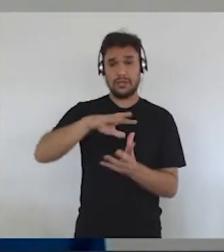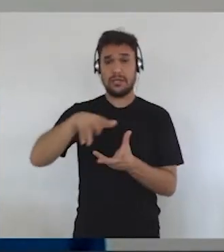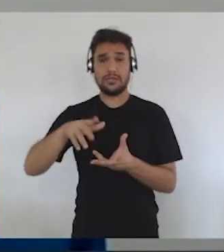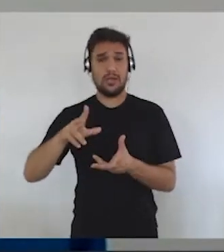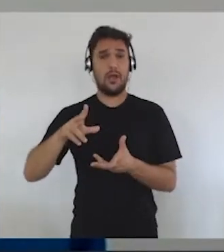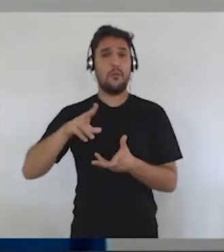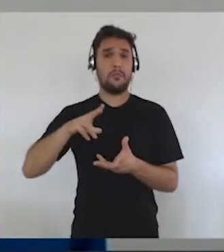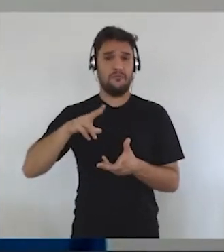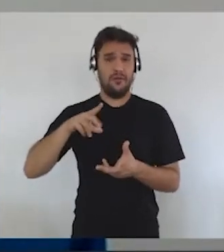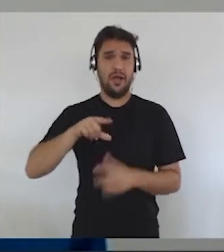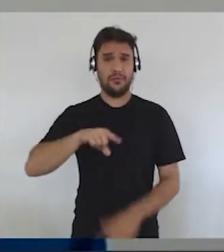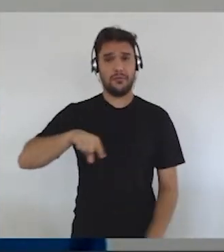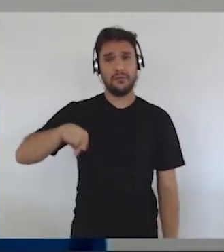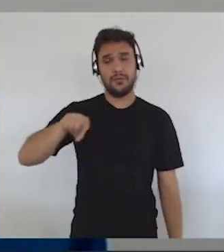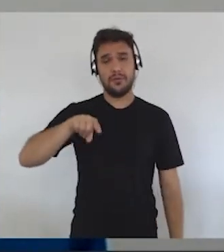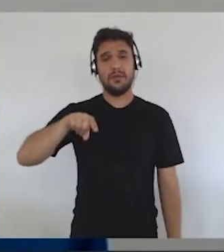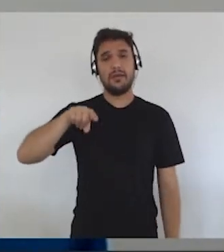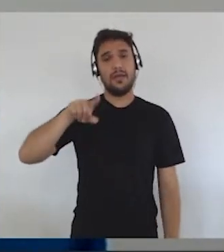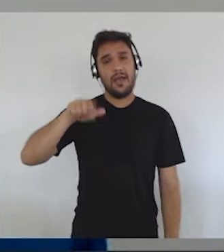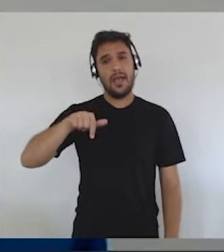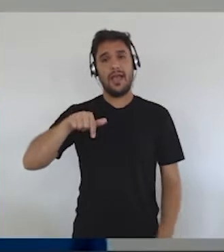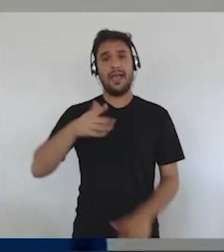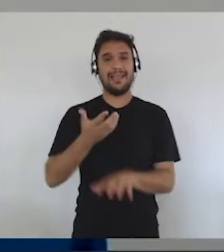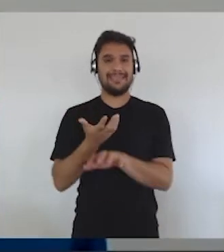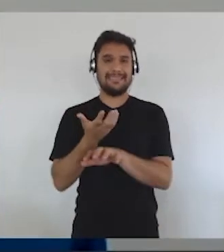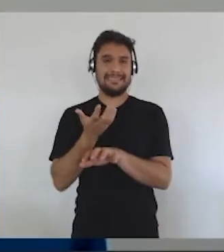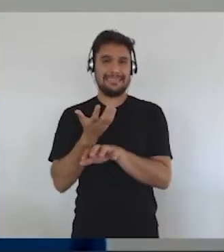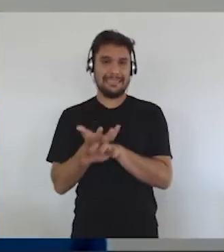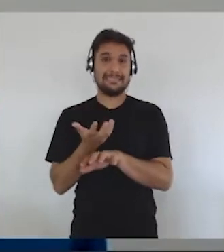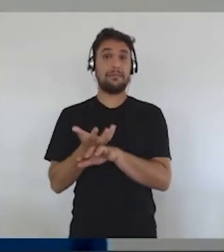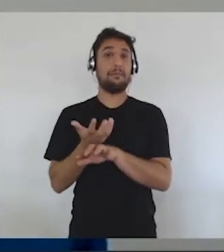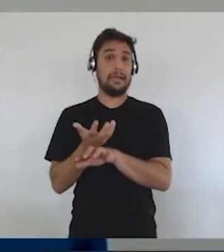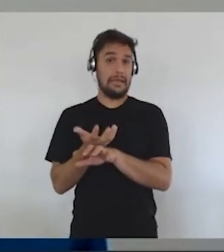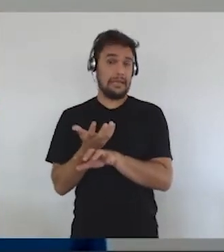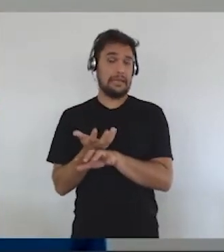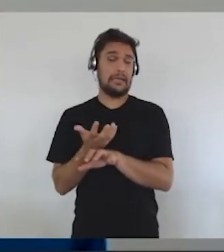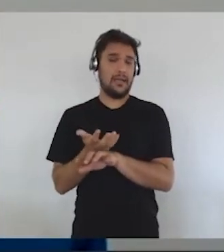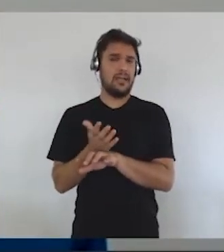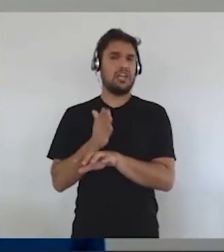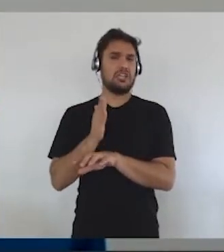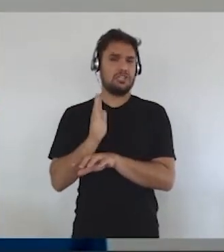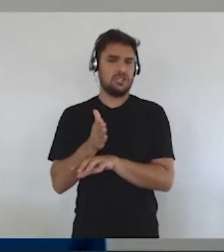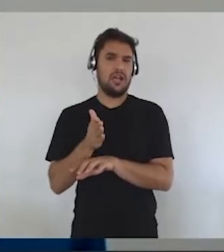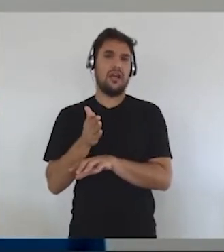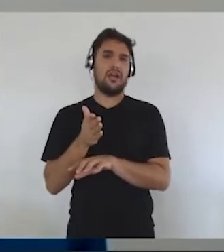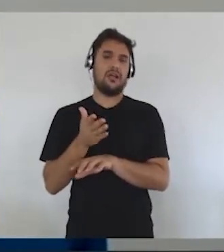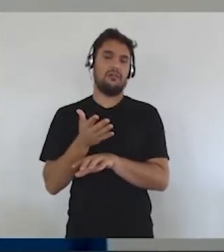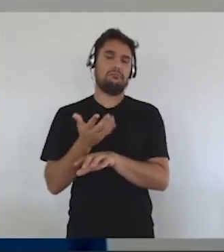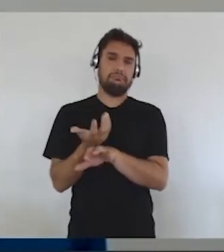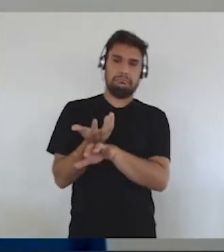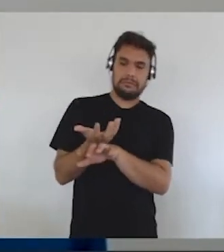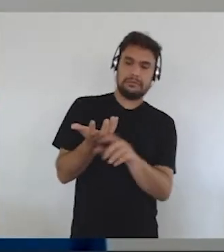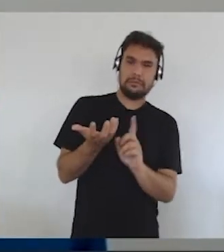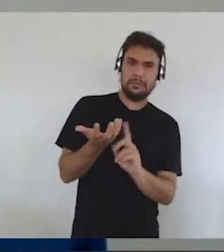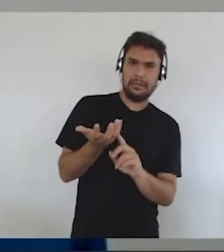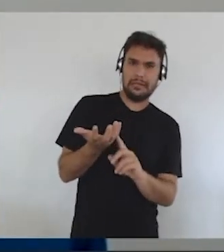privado, como disciplina, se viu, de algum modo, afetado pela